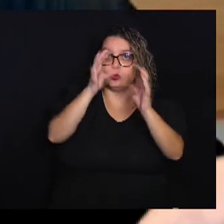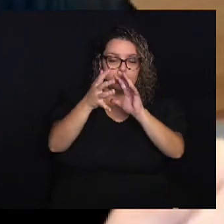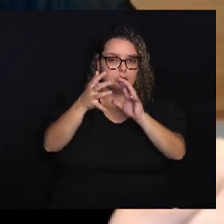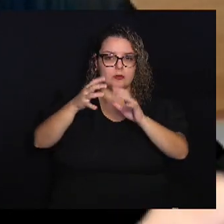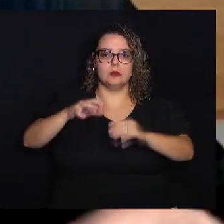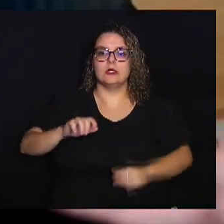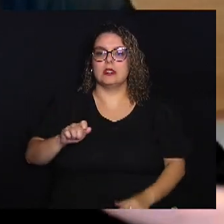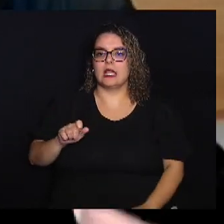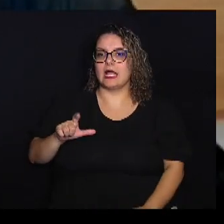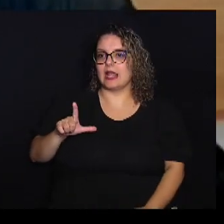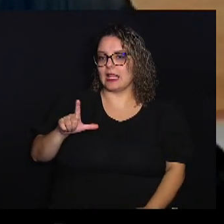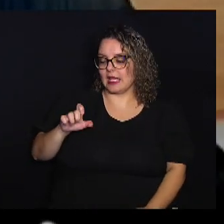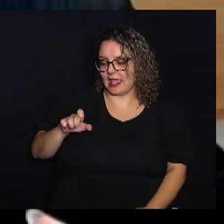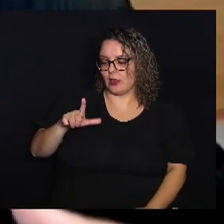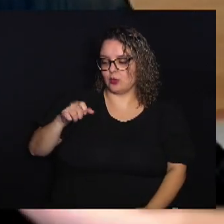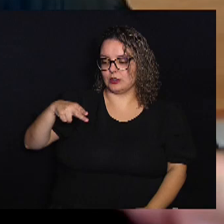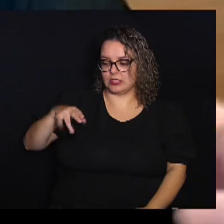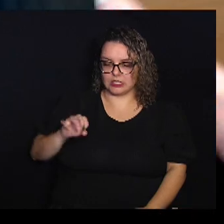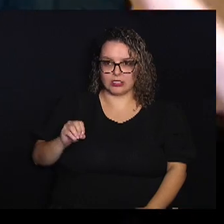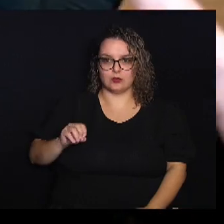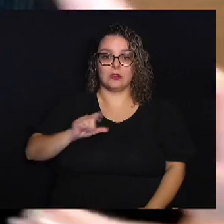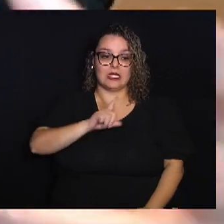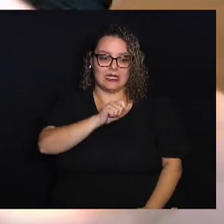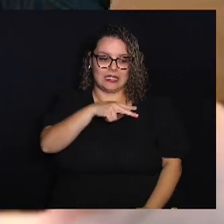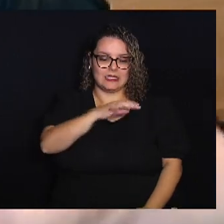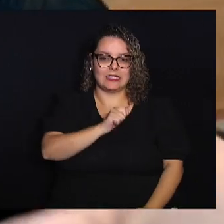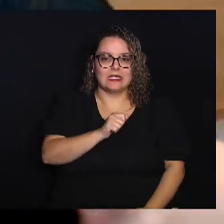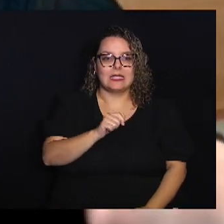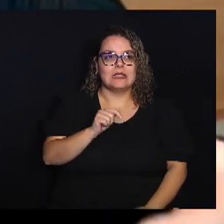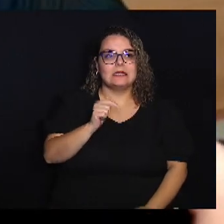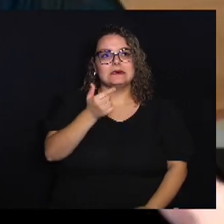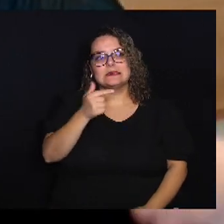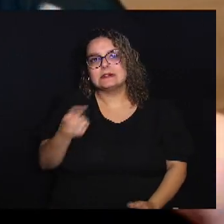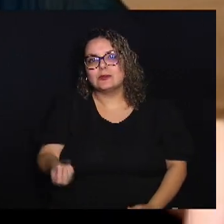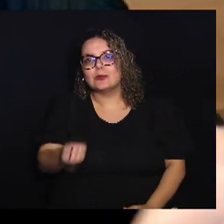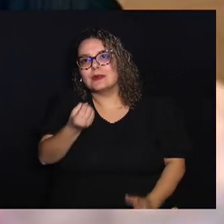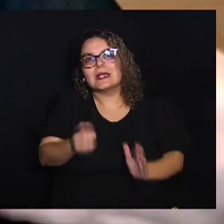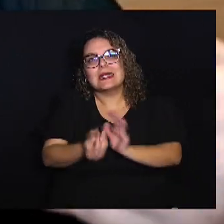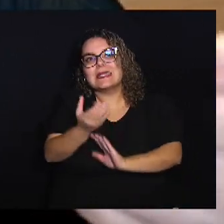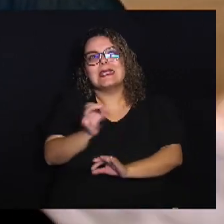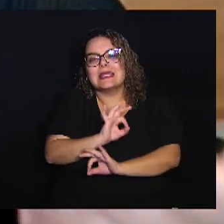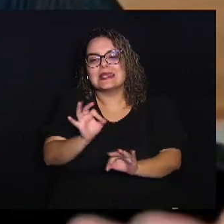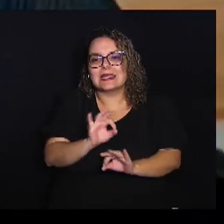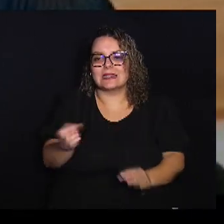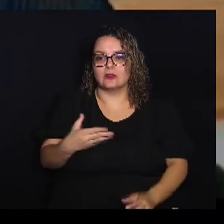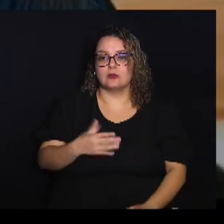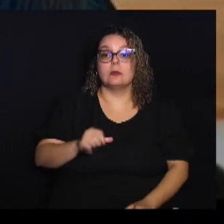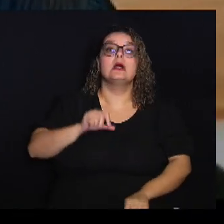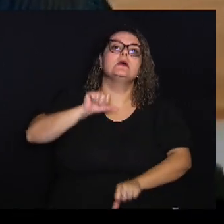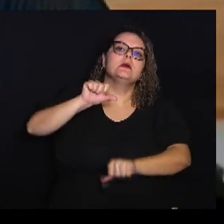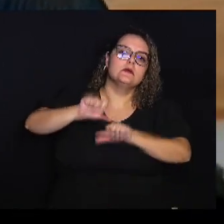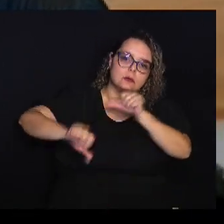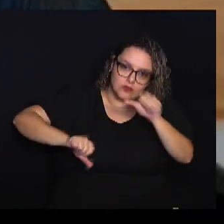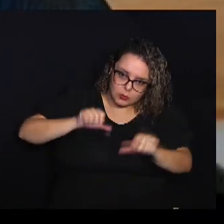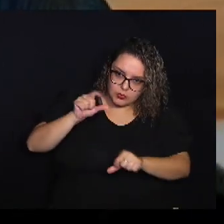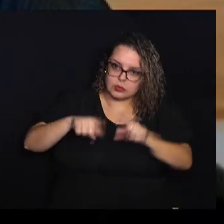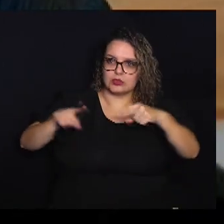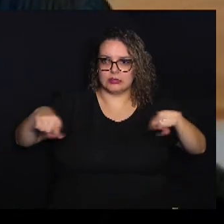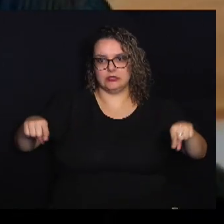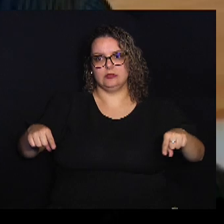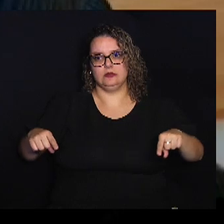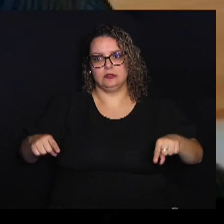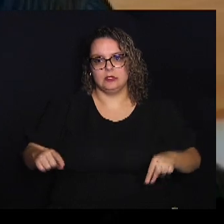a Laninha não criam nada novo, mas eles alteram a situação que nós estávamos acostumados a viver sem a